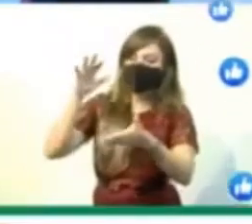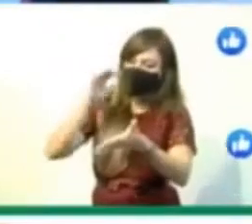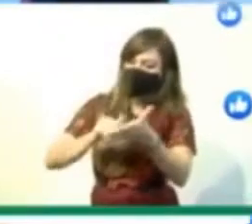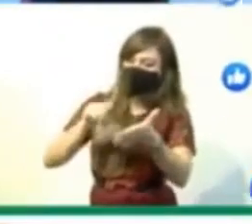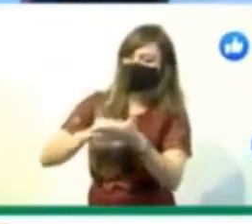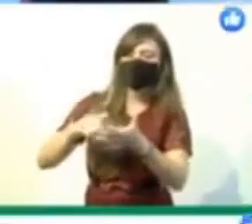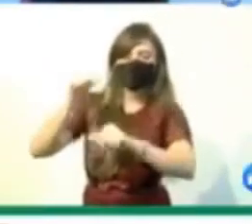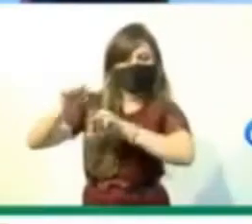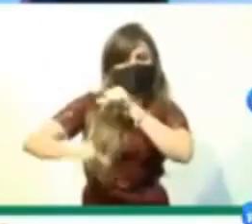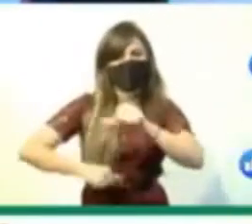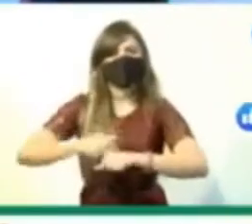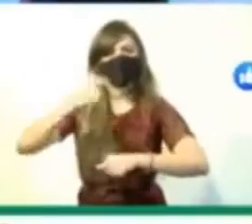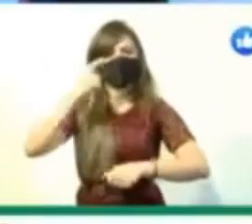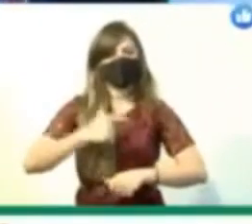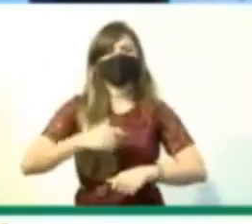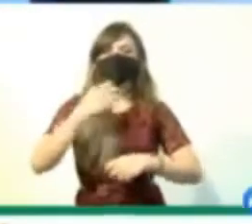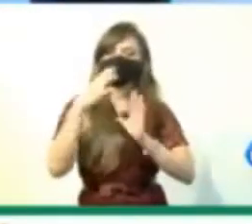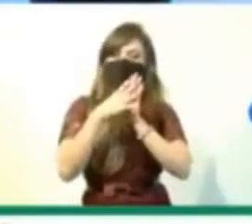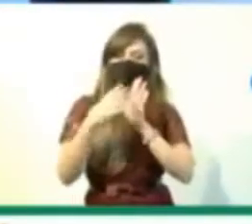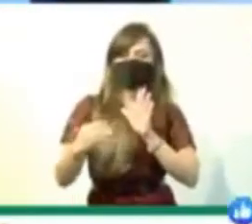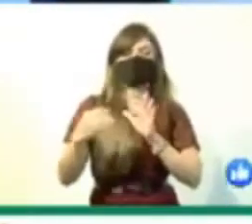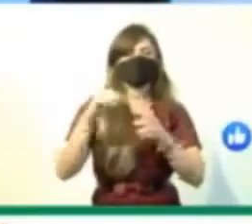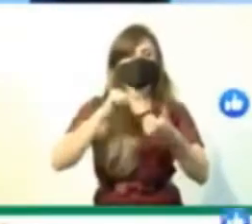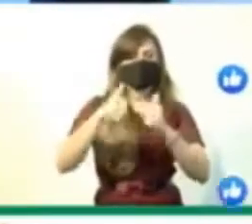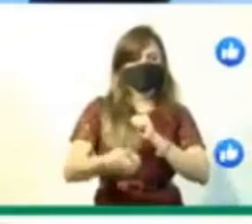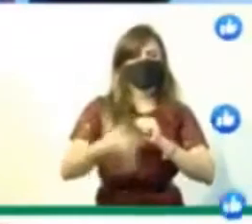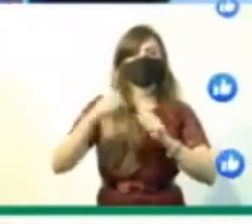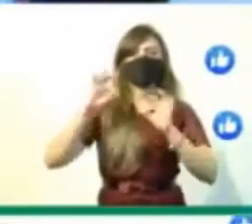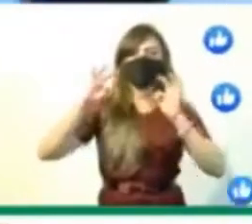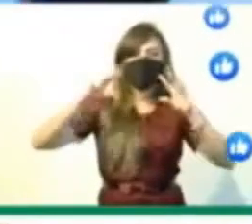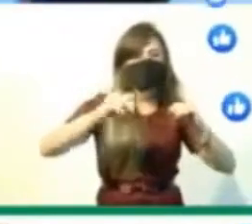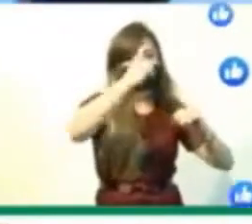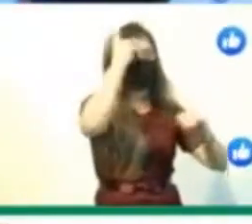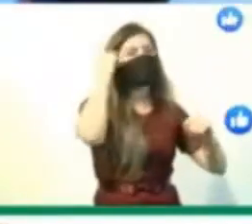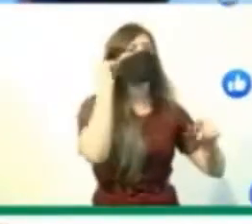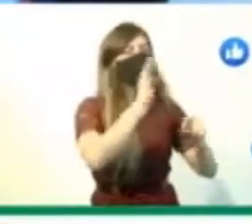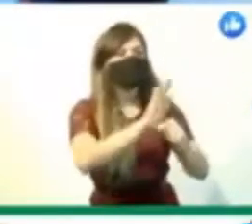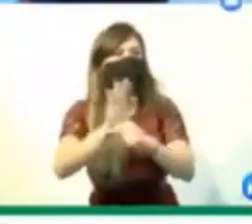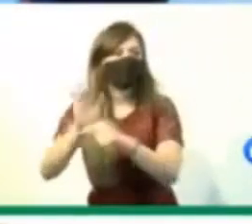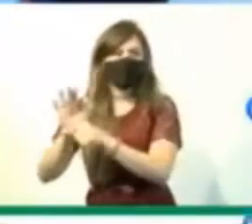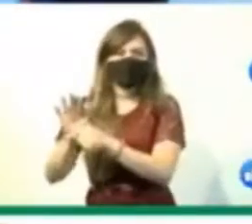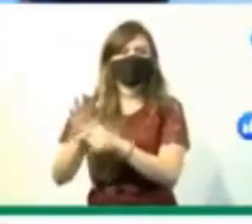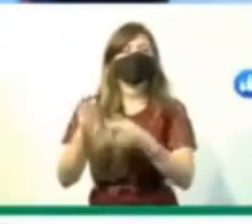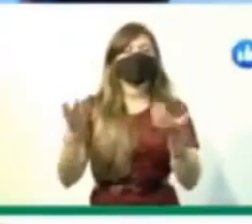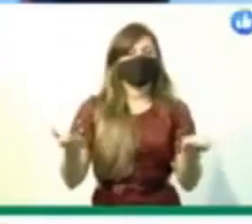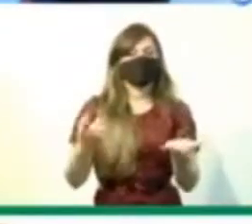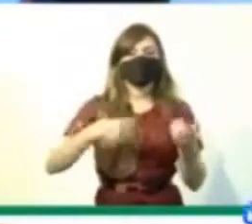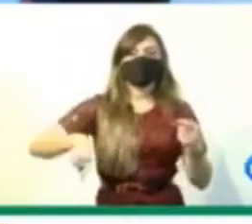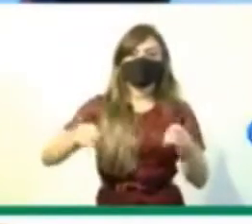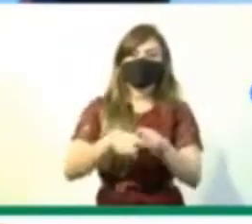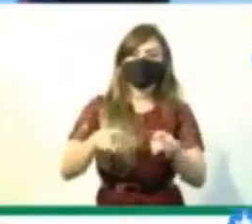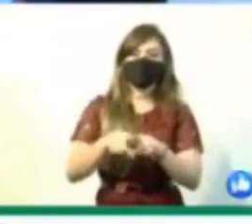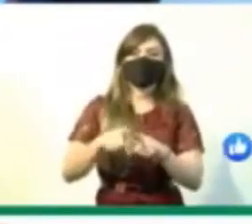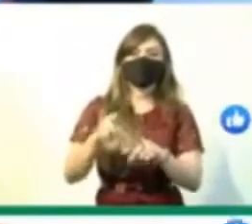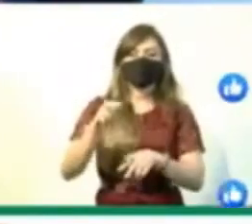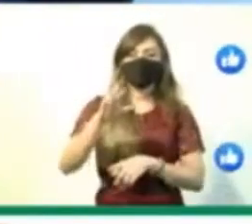homem, né, de pai de família e de esportista aqui, que inspira a todos no município de Milagres. Estamos também com a presença do Edson